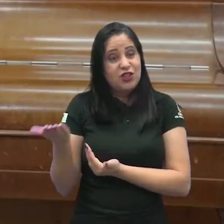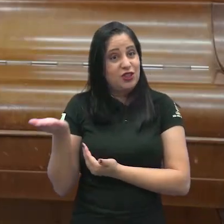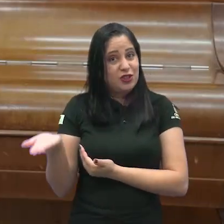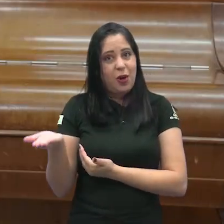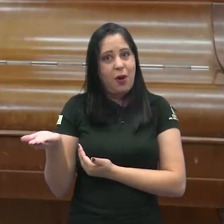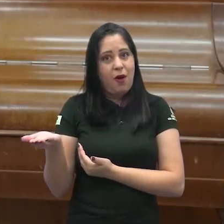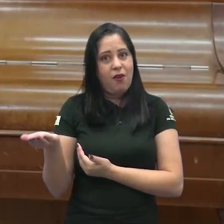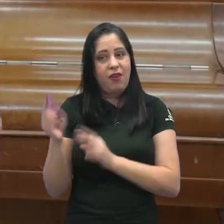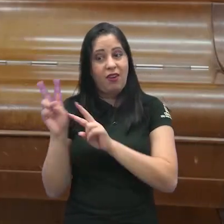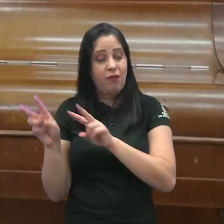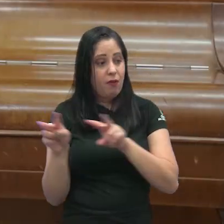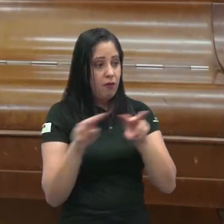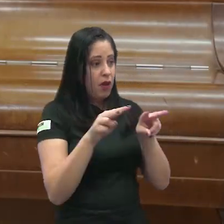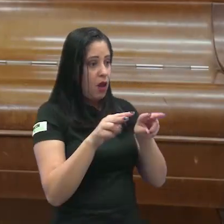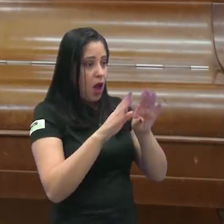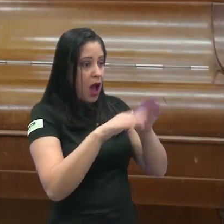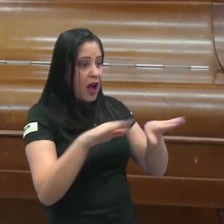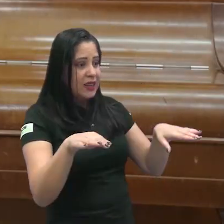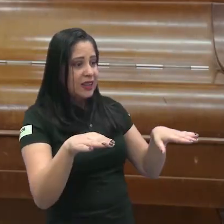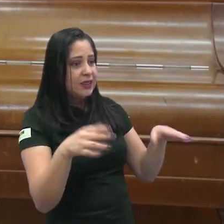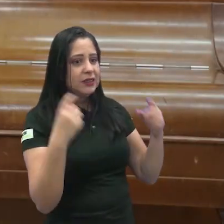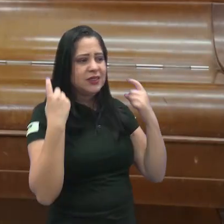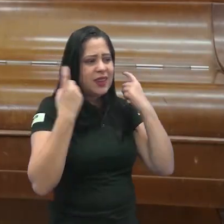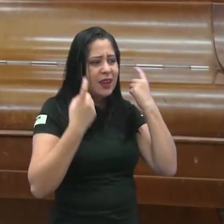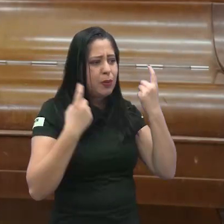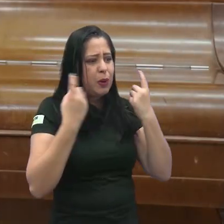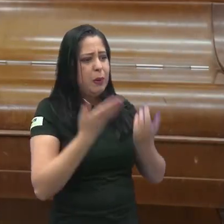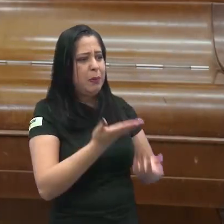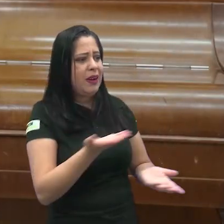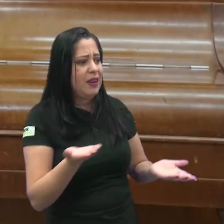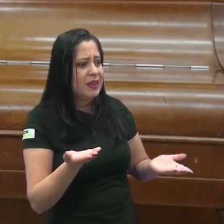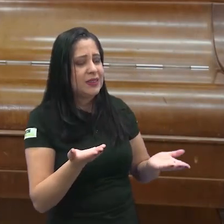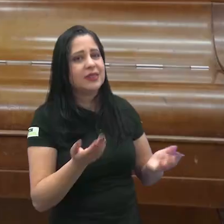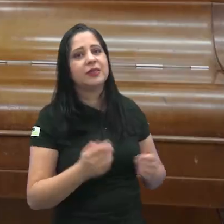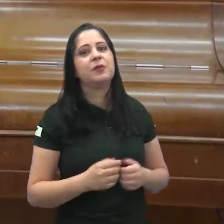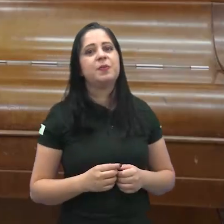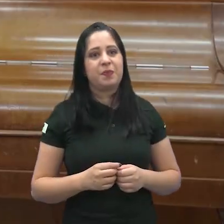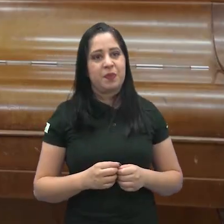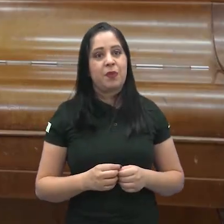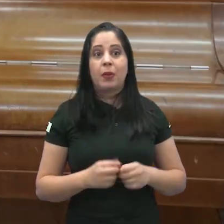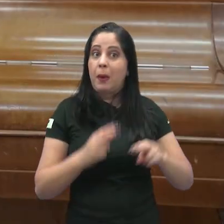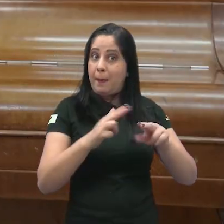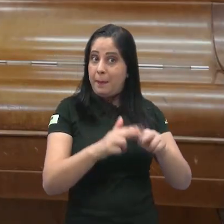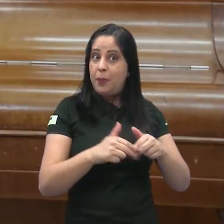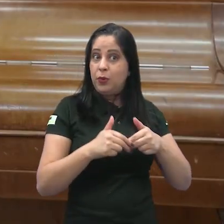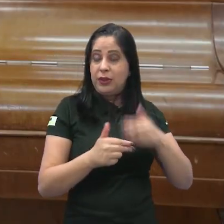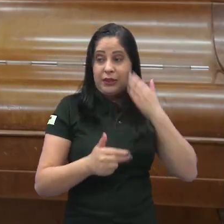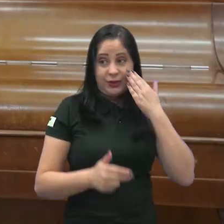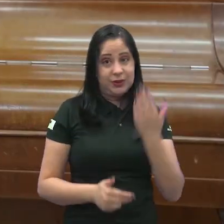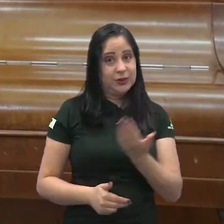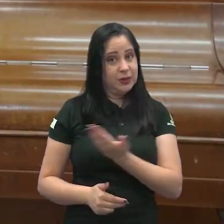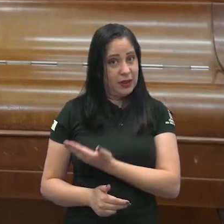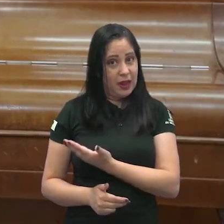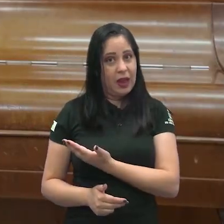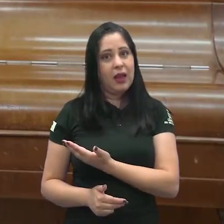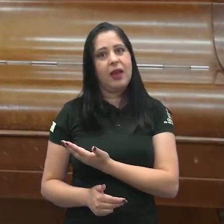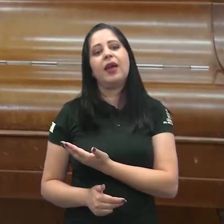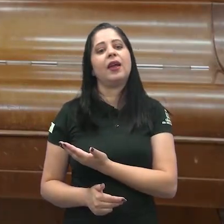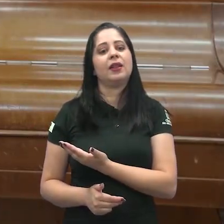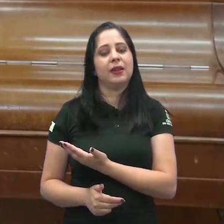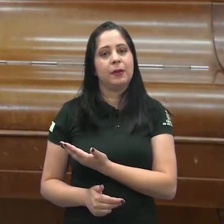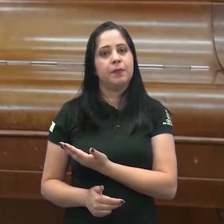época, preocupado com o que acontecia com a cidade, né? E com isto, ela movimentou